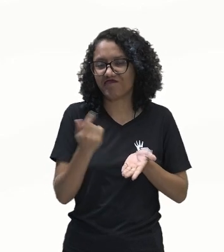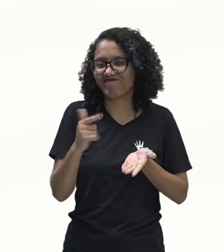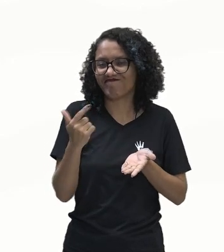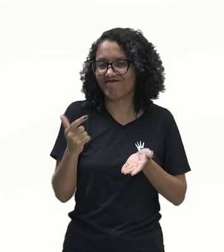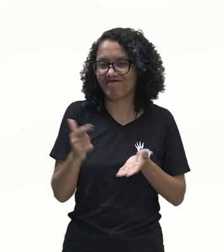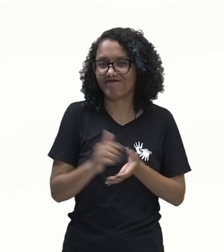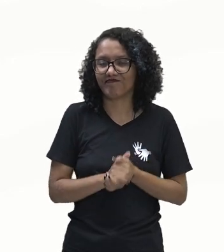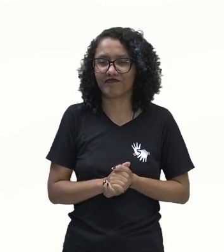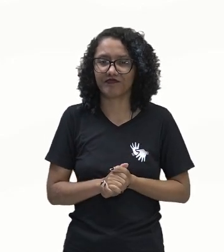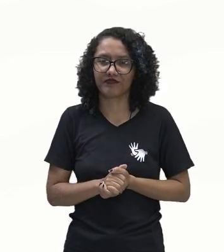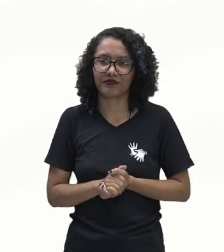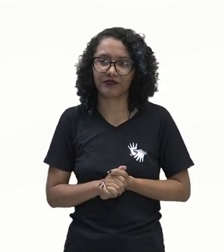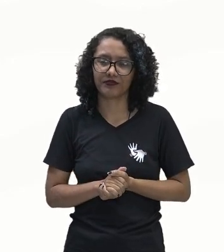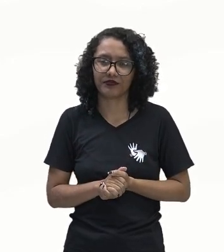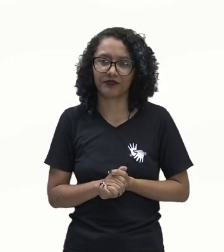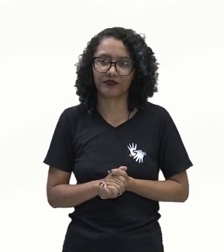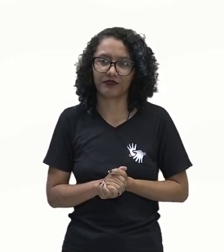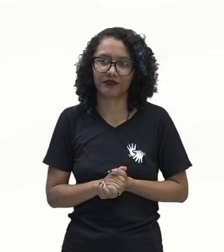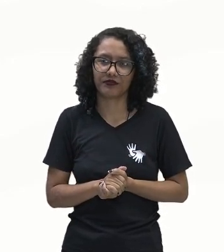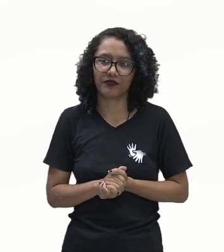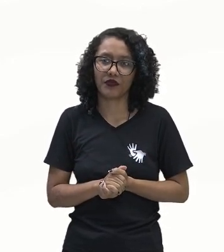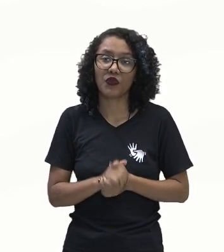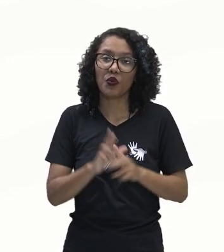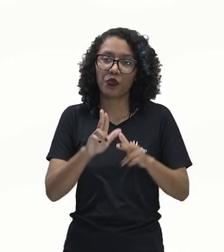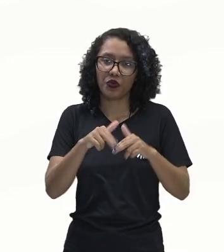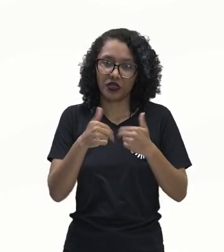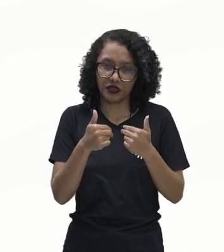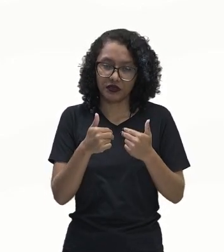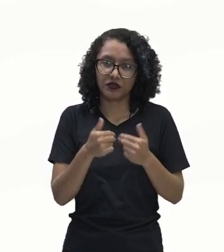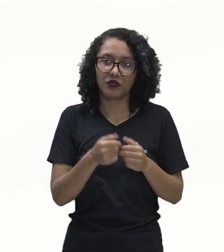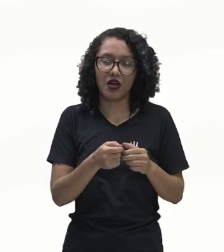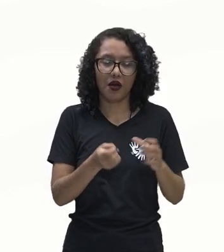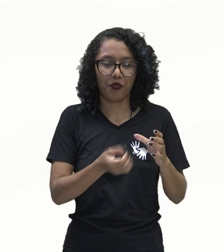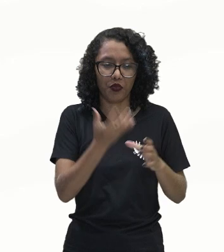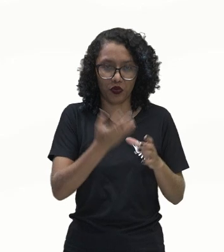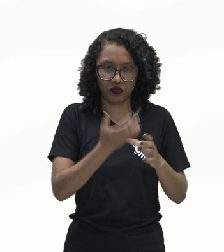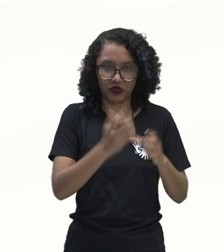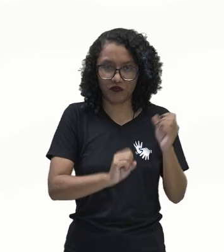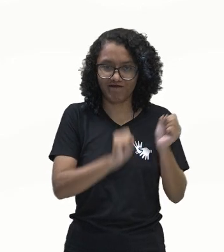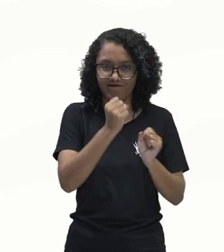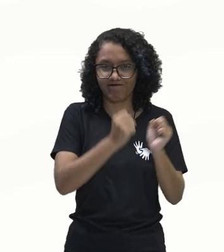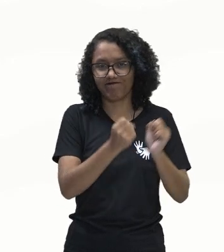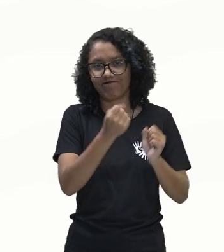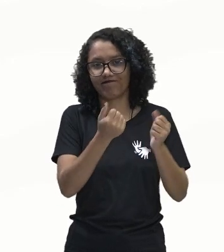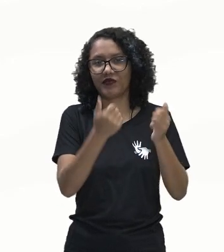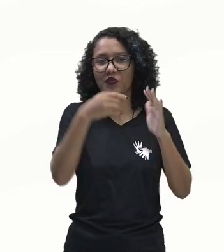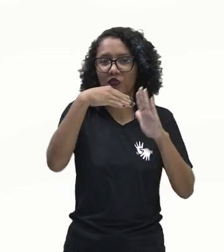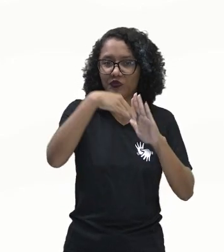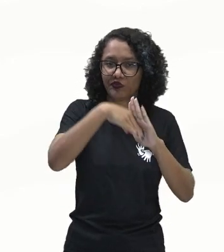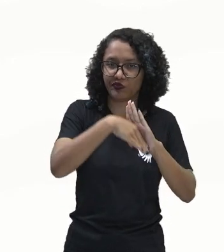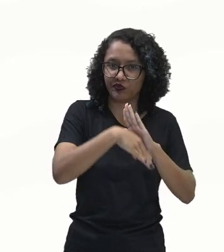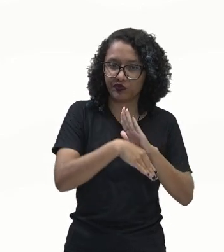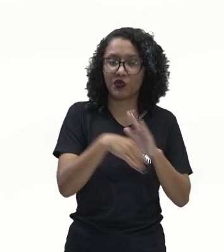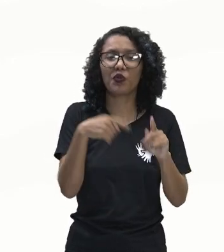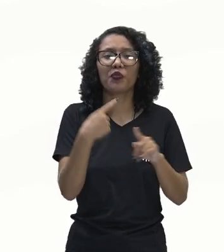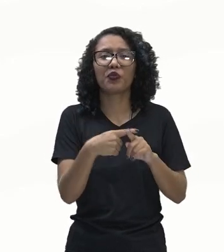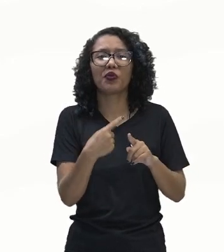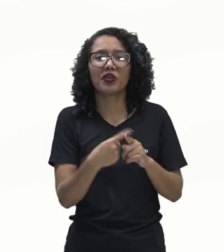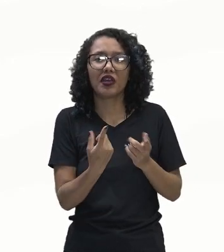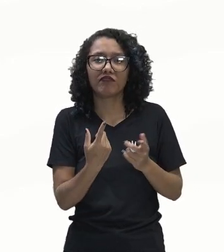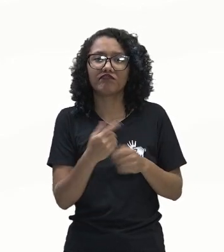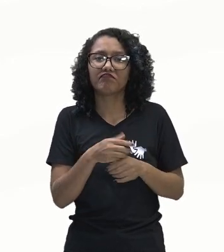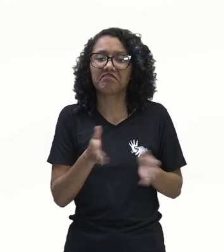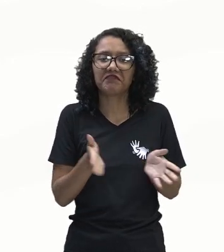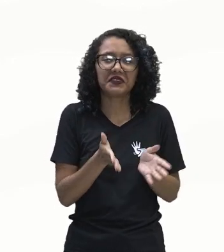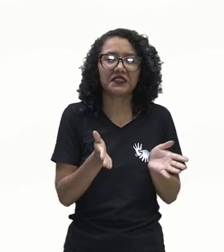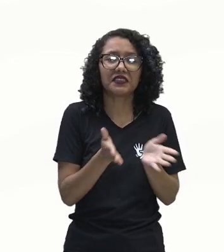vai acarretar o quê? Uma queda na produção industrial, visto que não tinham ali incentivos fiscais para